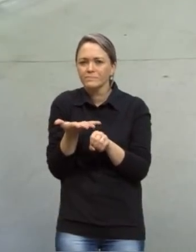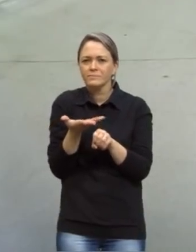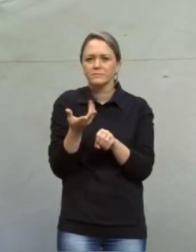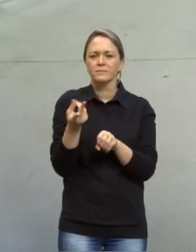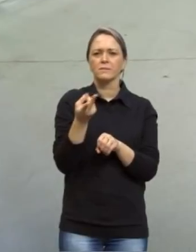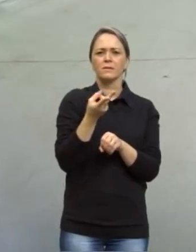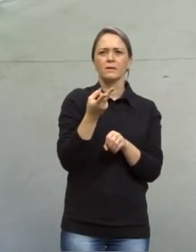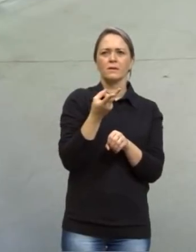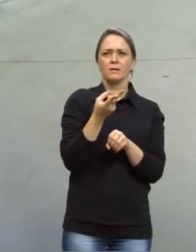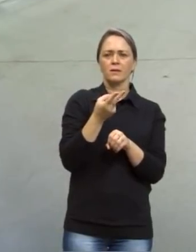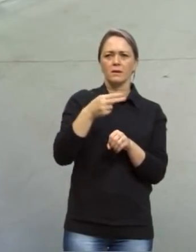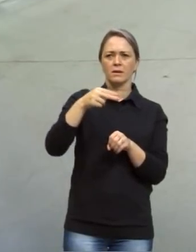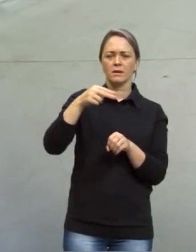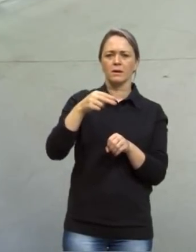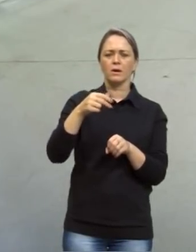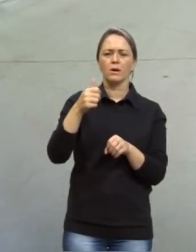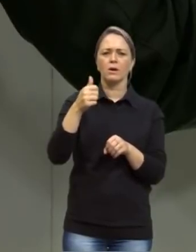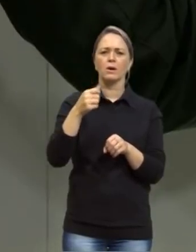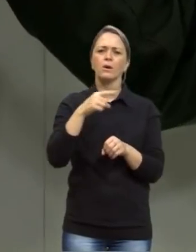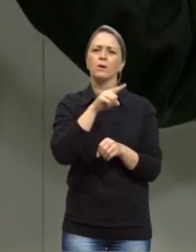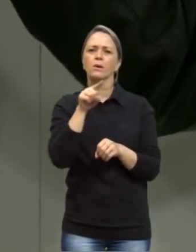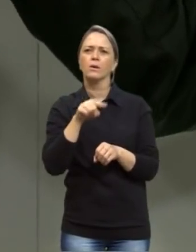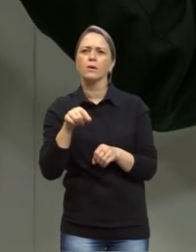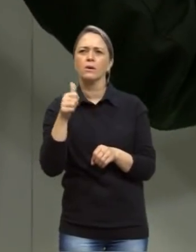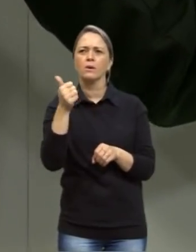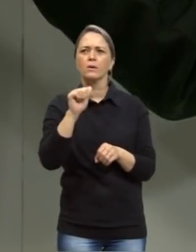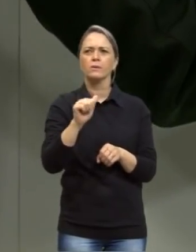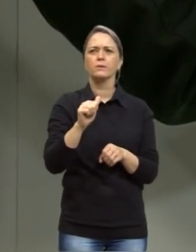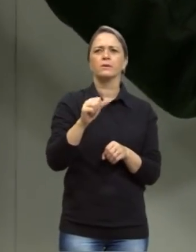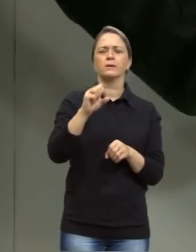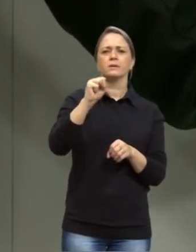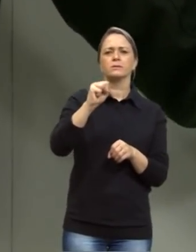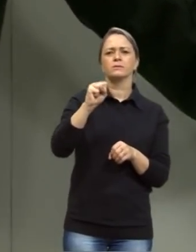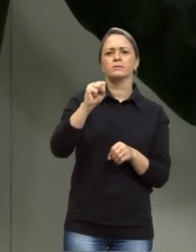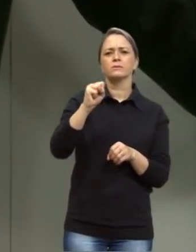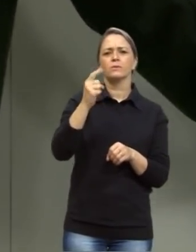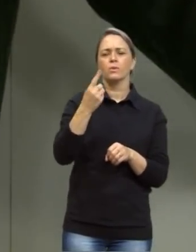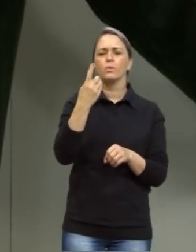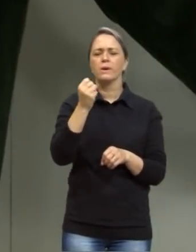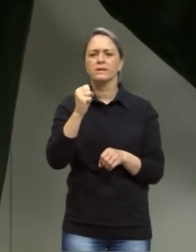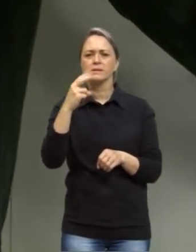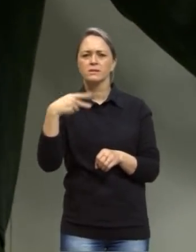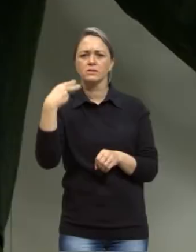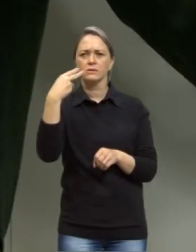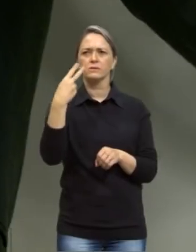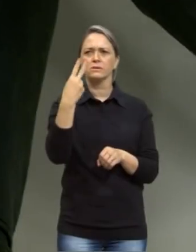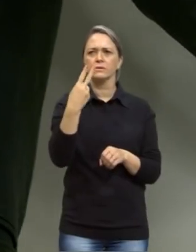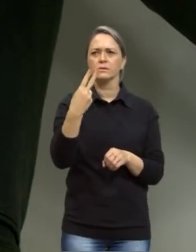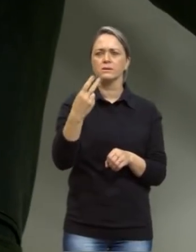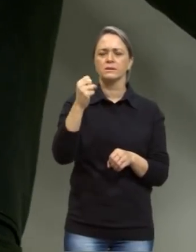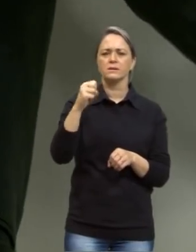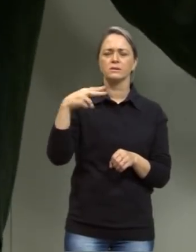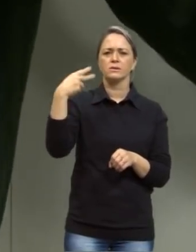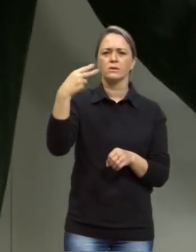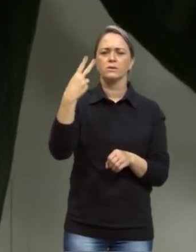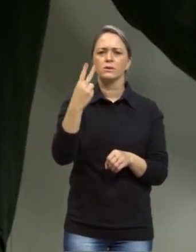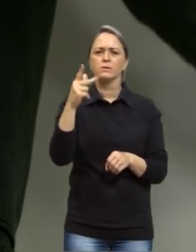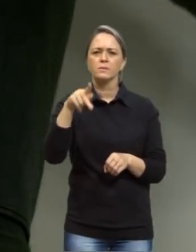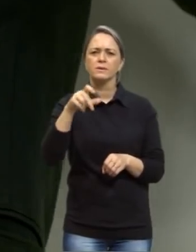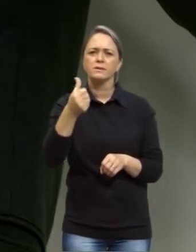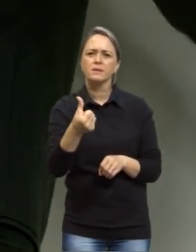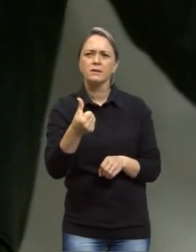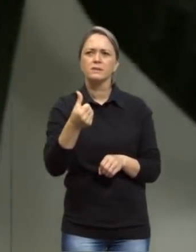número atômico 11 1s 2 2s 2 2p 6 3s um